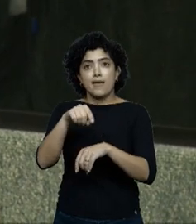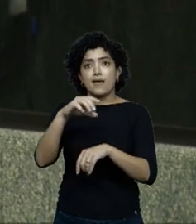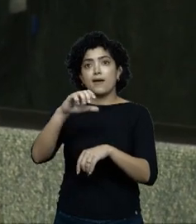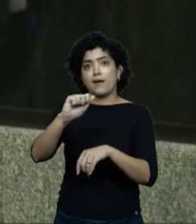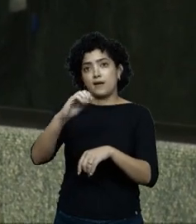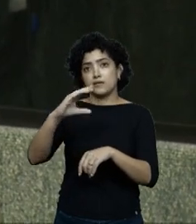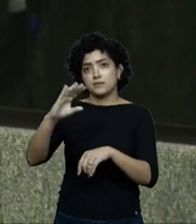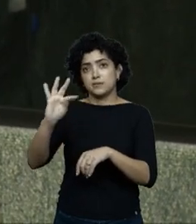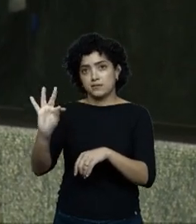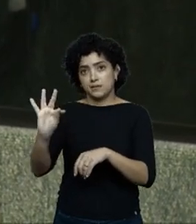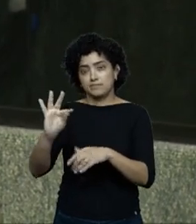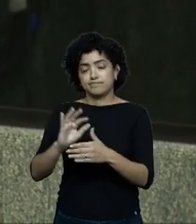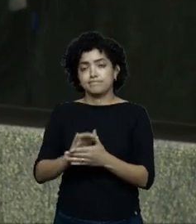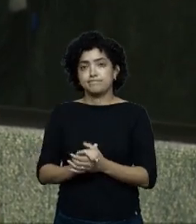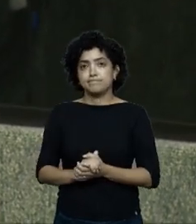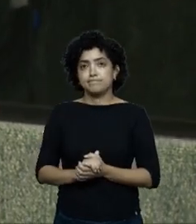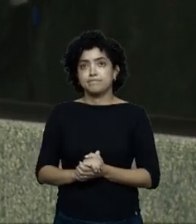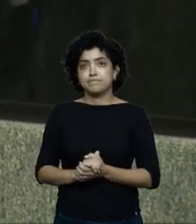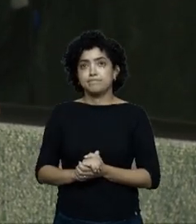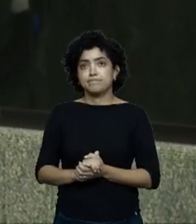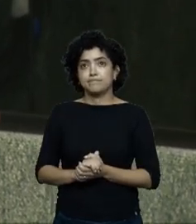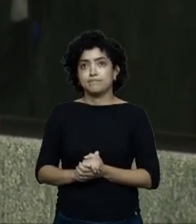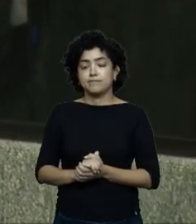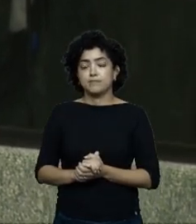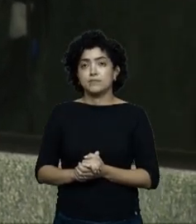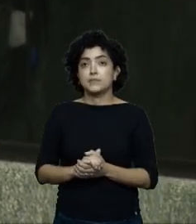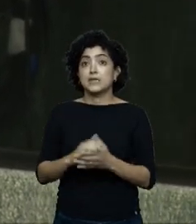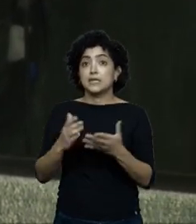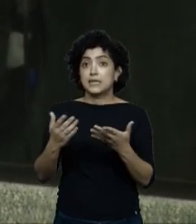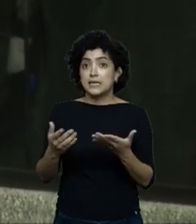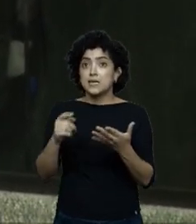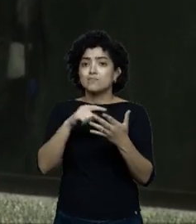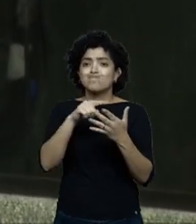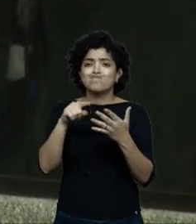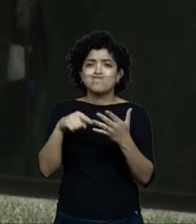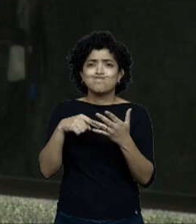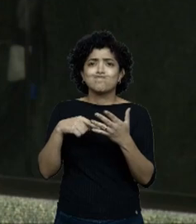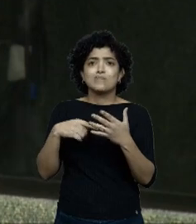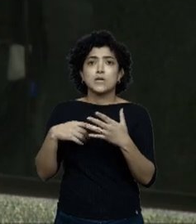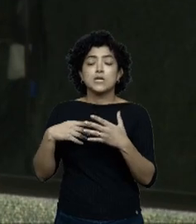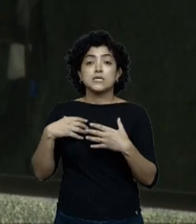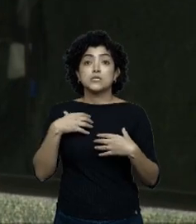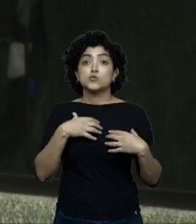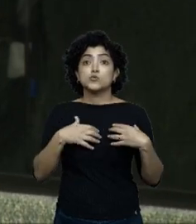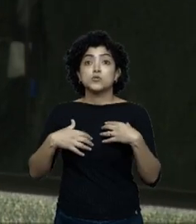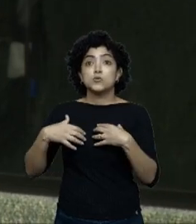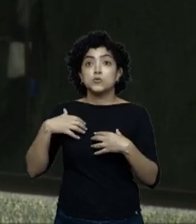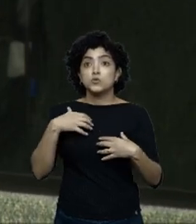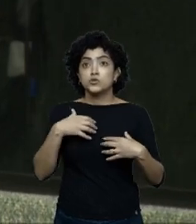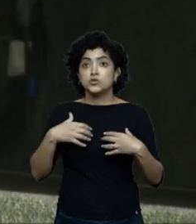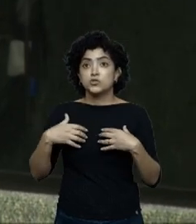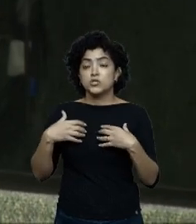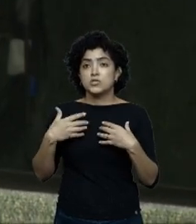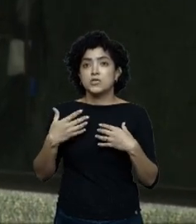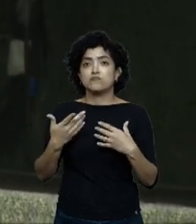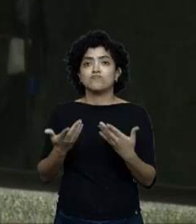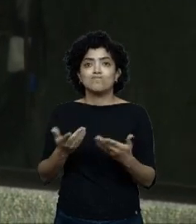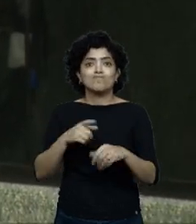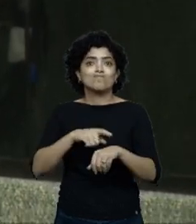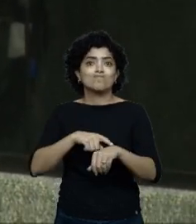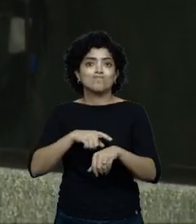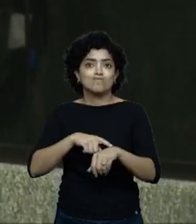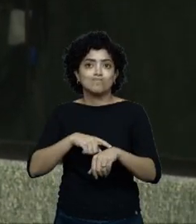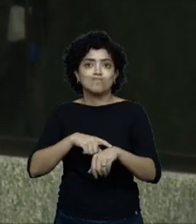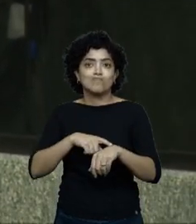e os fatores que não usa angustiam nesse momento é realmente nós